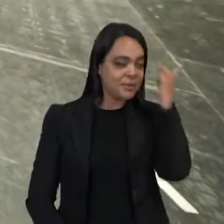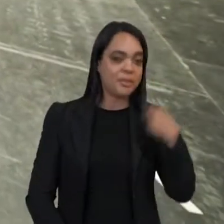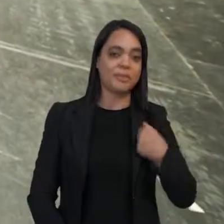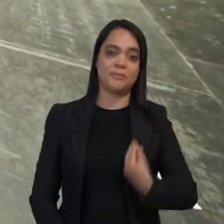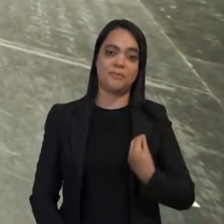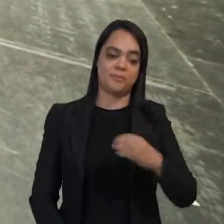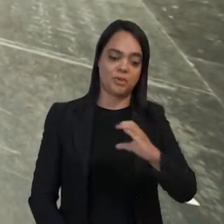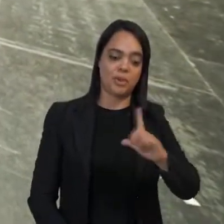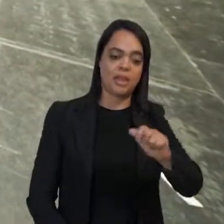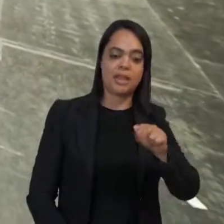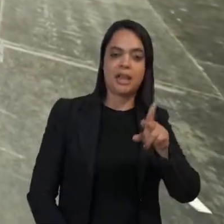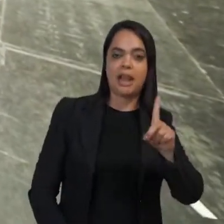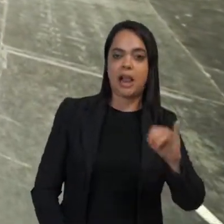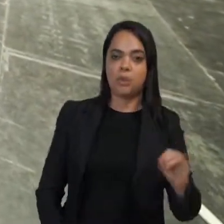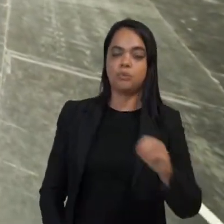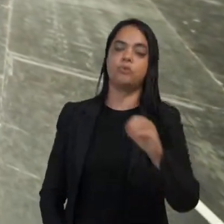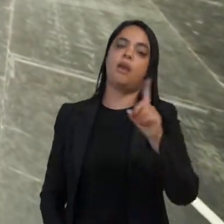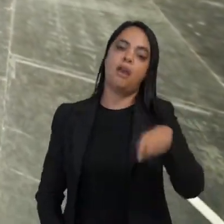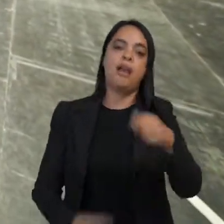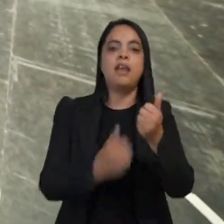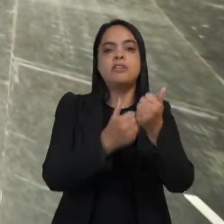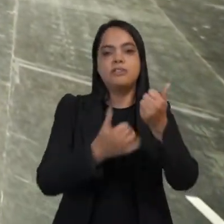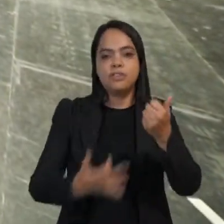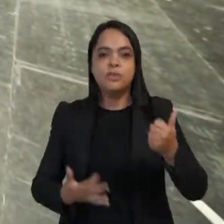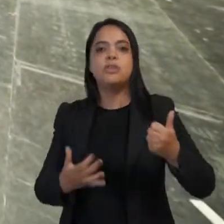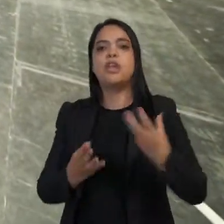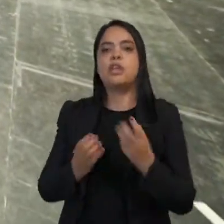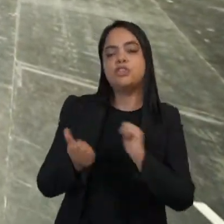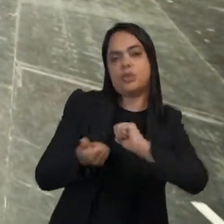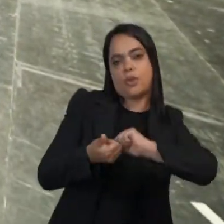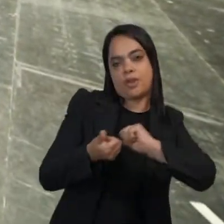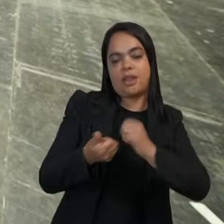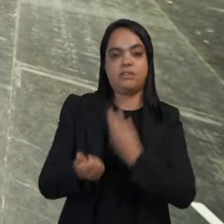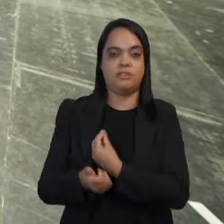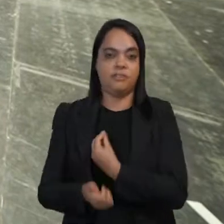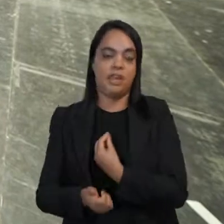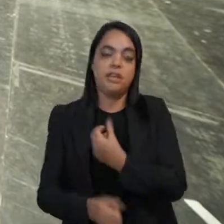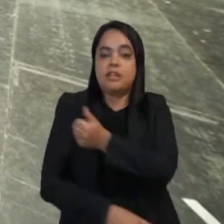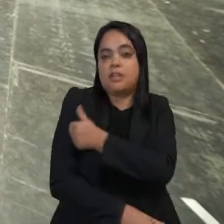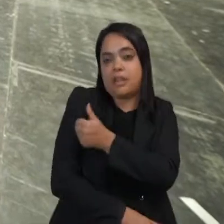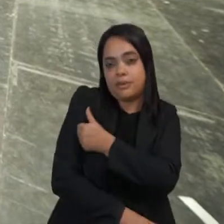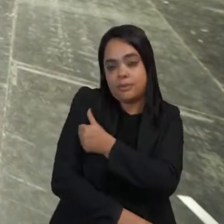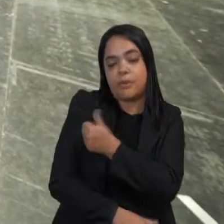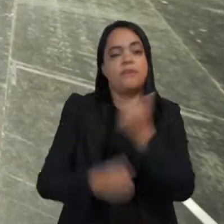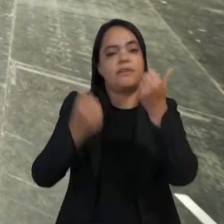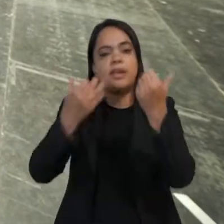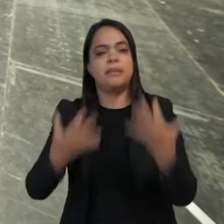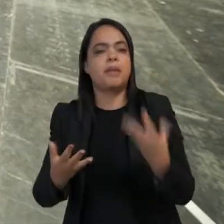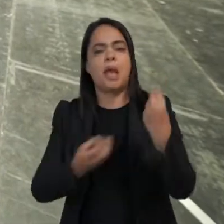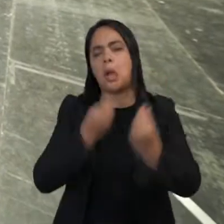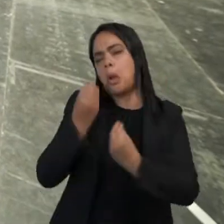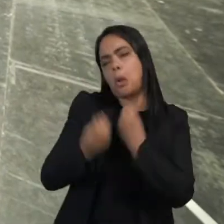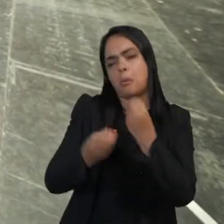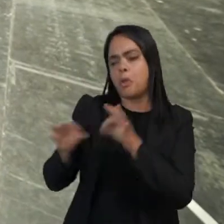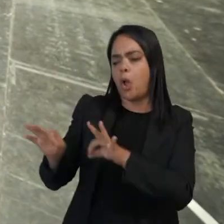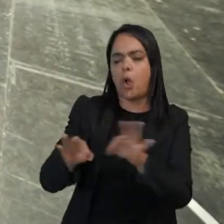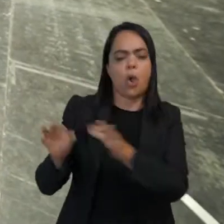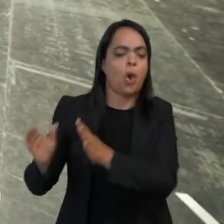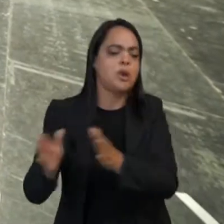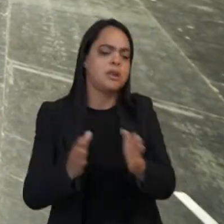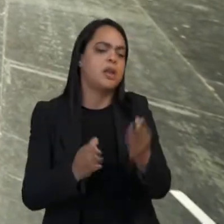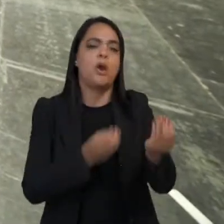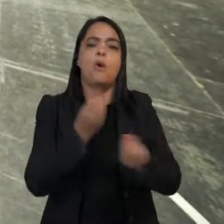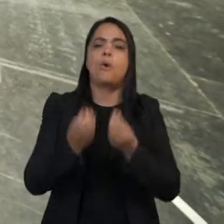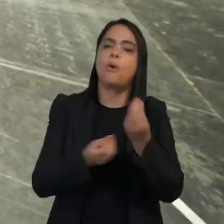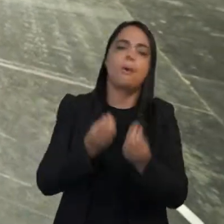pessoal, eu tô aqui com o Cláudio Barbosa, o diretor da Diretoria de Qualidade de Vida do Estudante, e ele vai falar pra gente um pouquinho como foi a organização